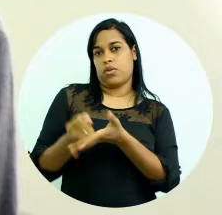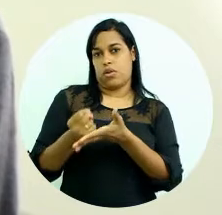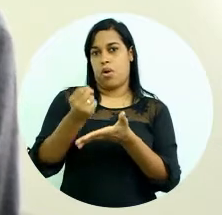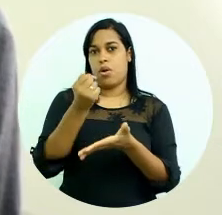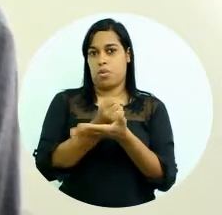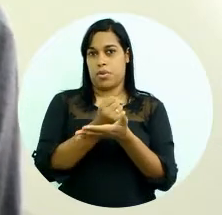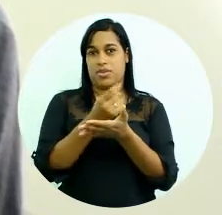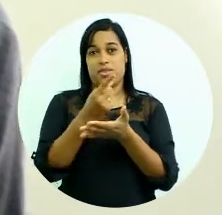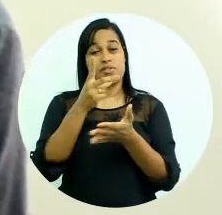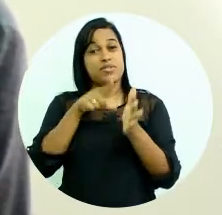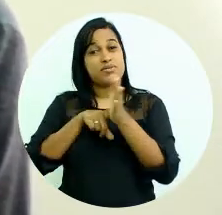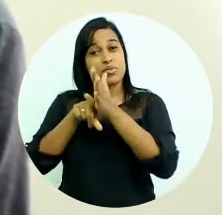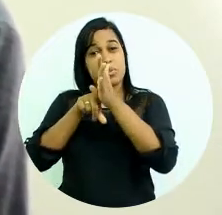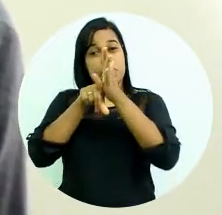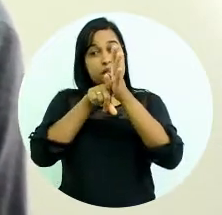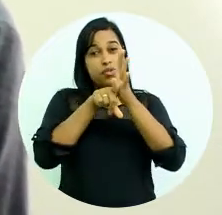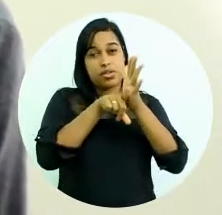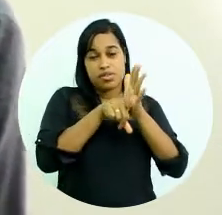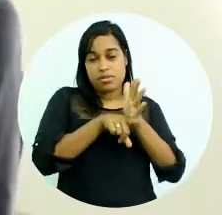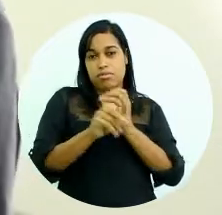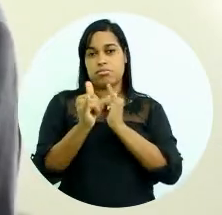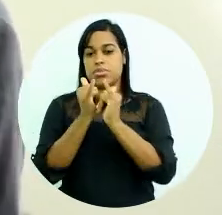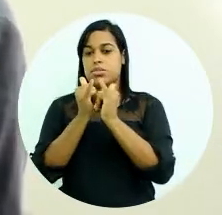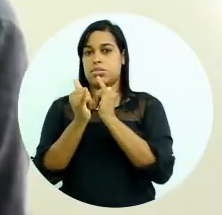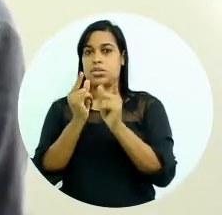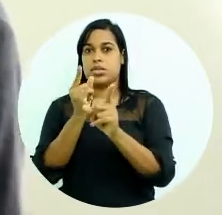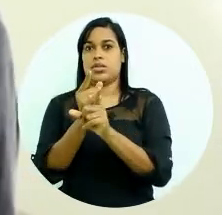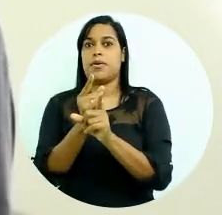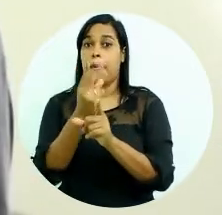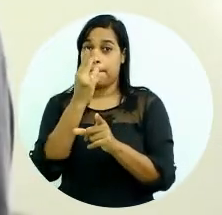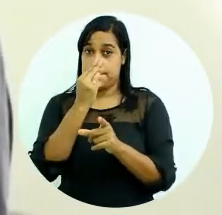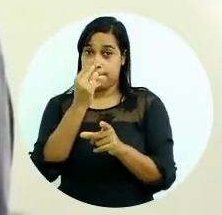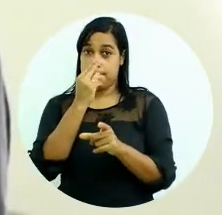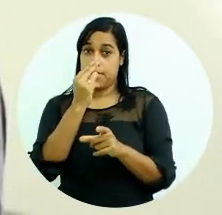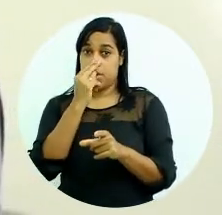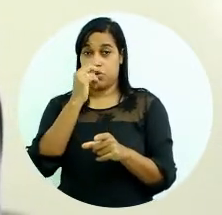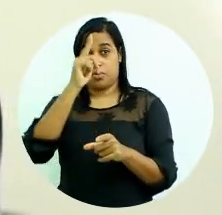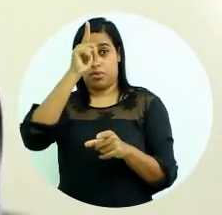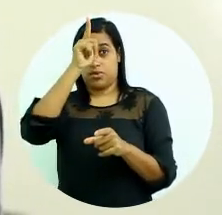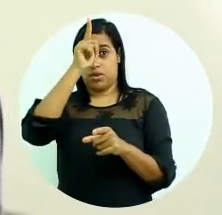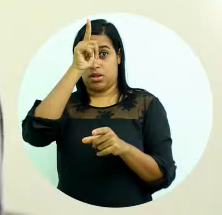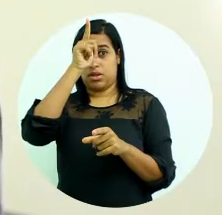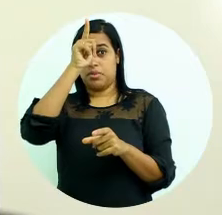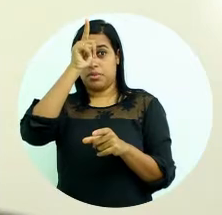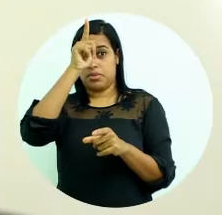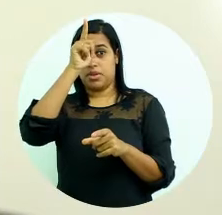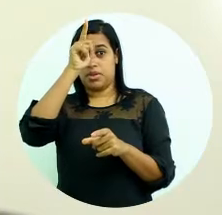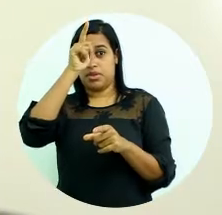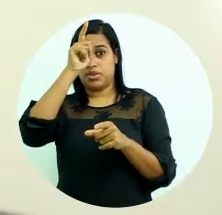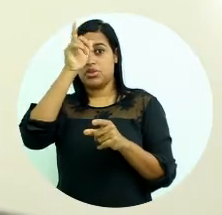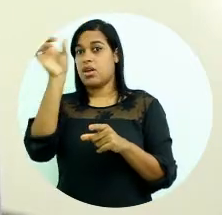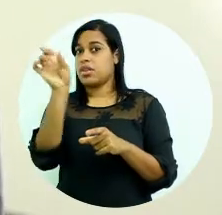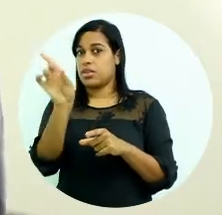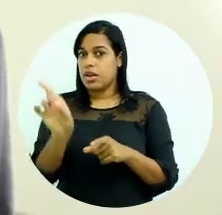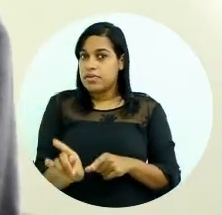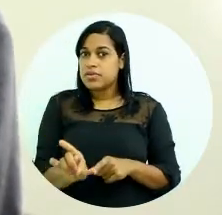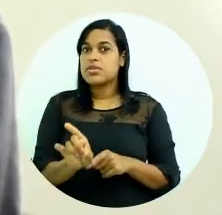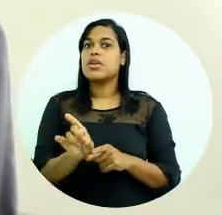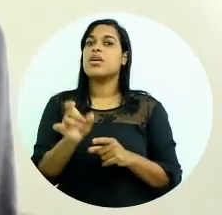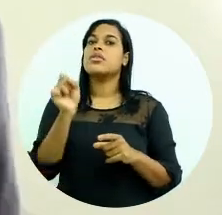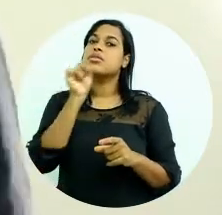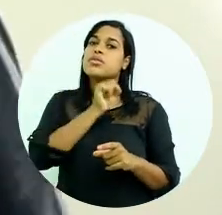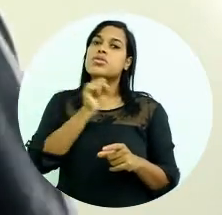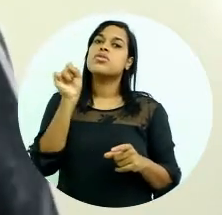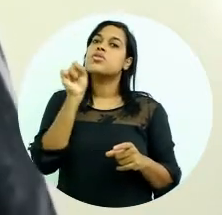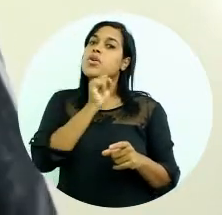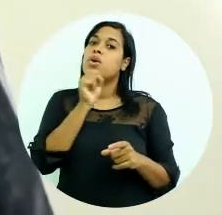se vocês forem pesquisar na internet, vão localizar, onde mesmo alemães deficientes ou